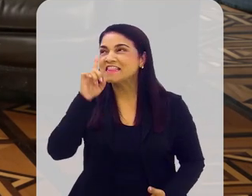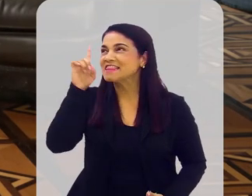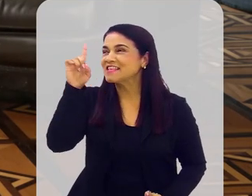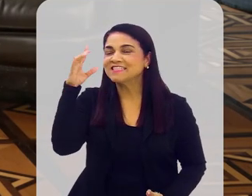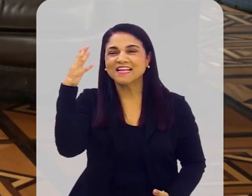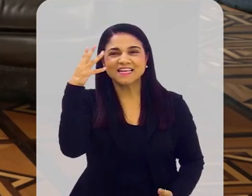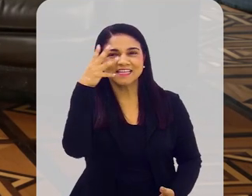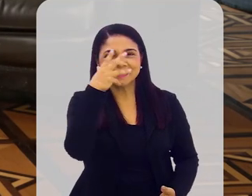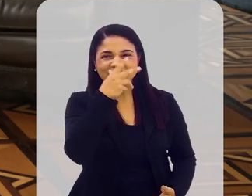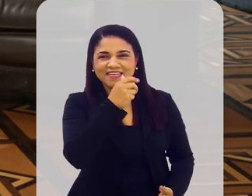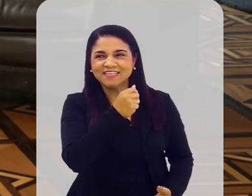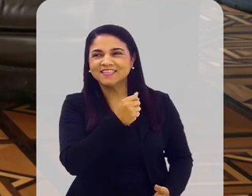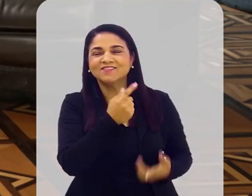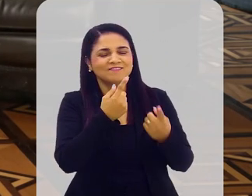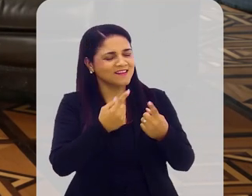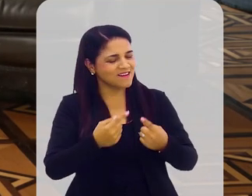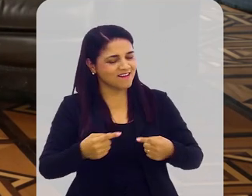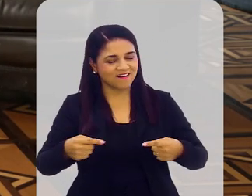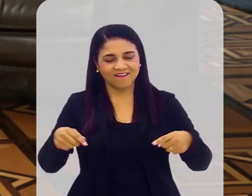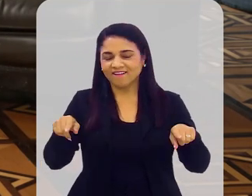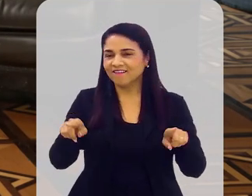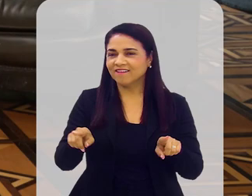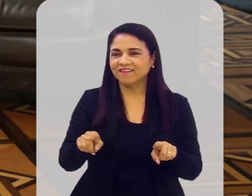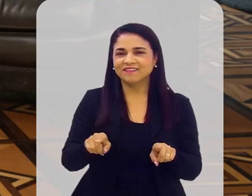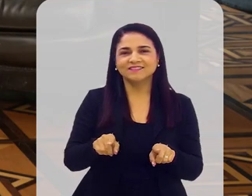Meu Deus do céu.